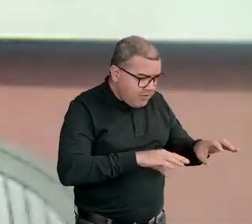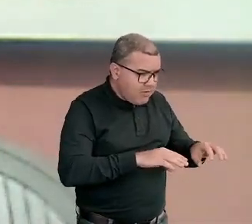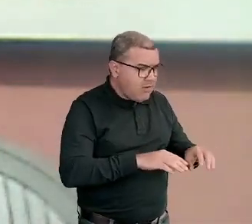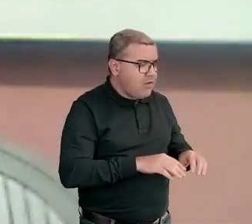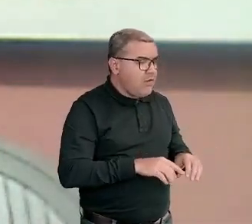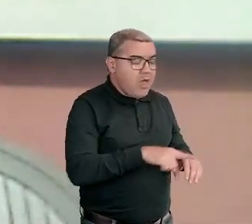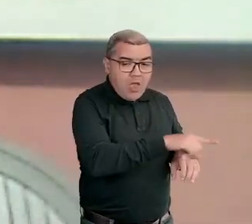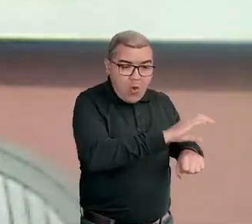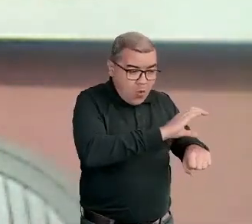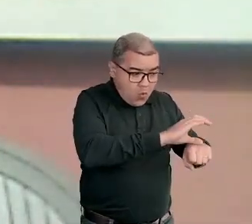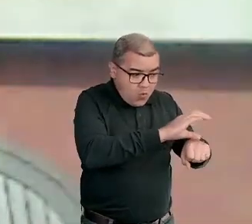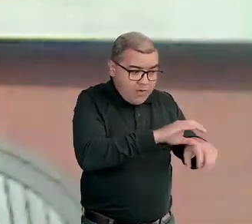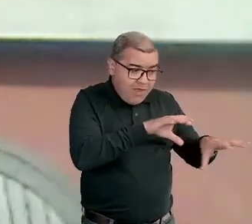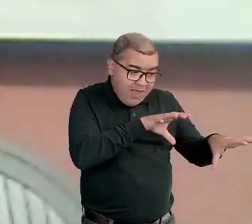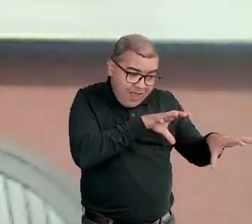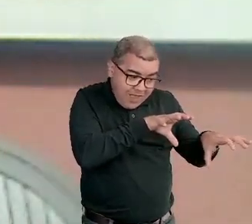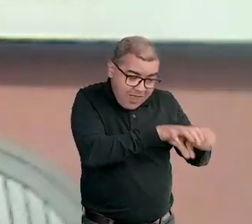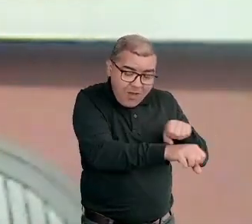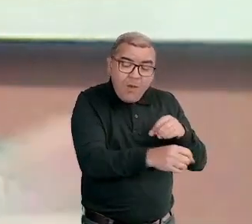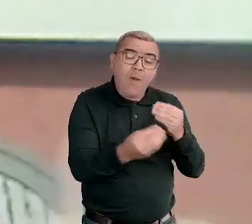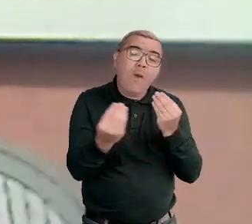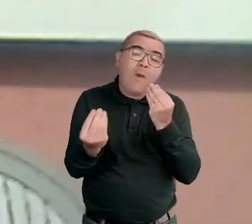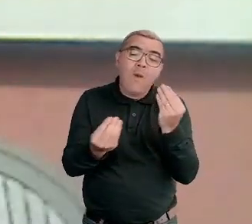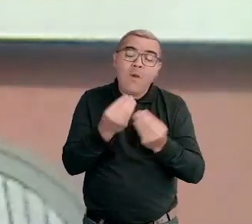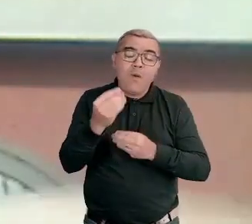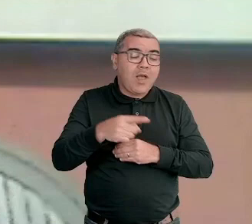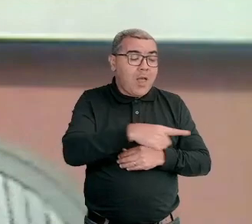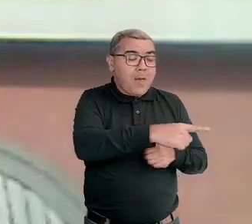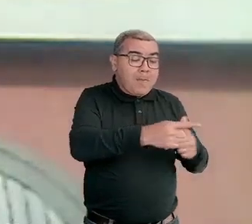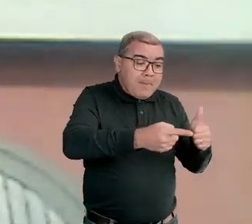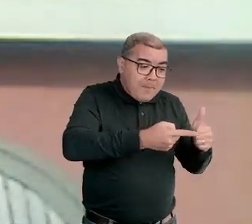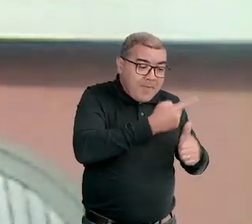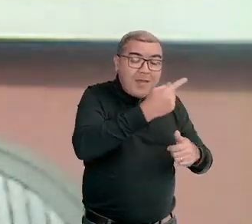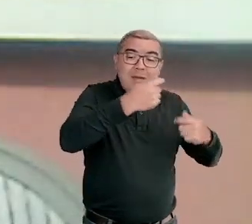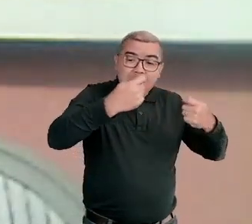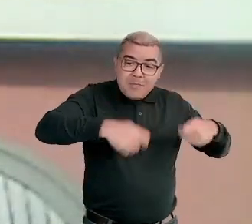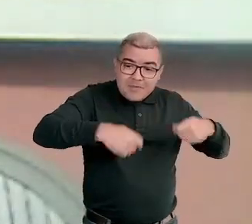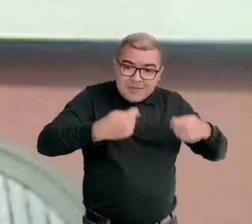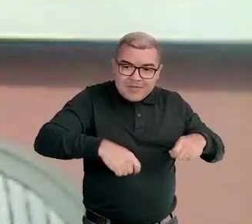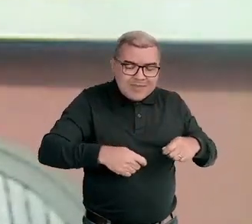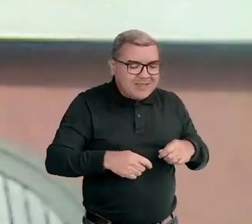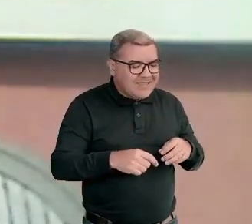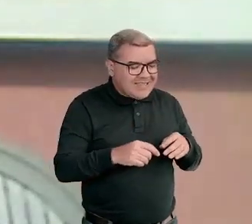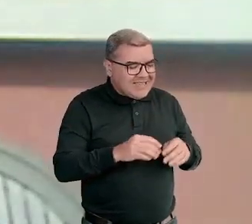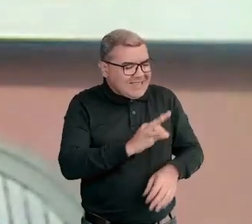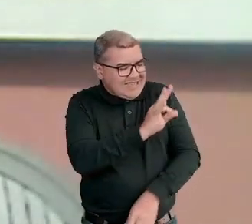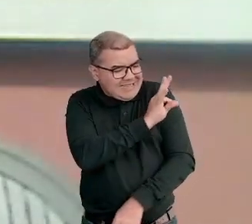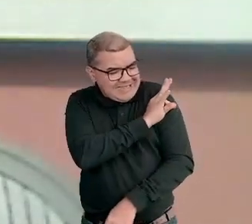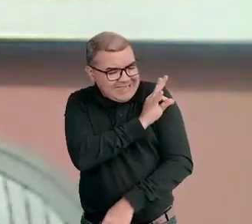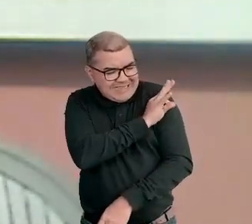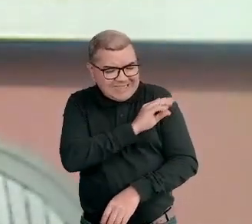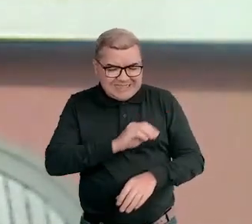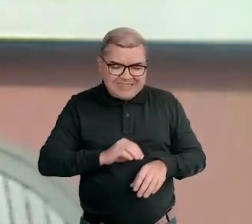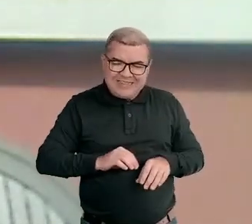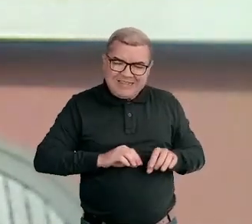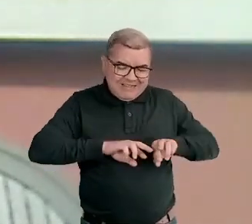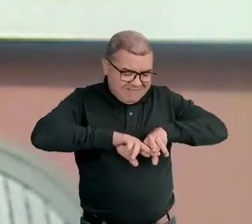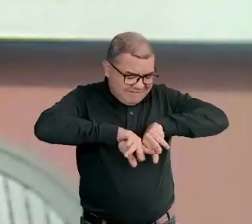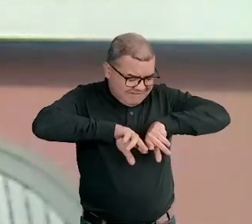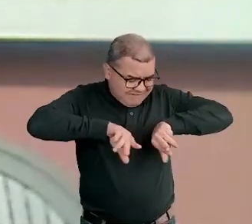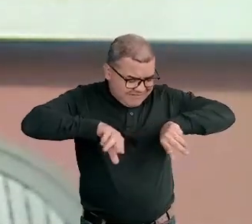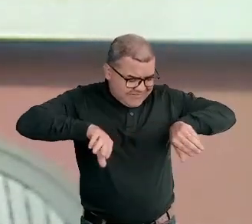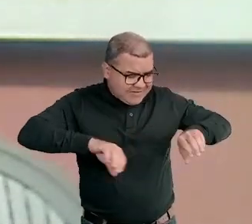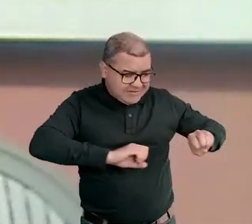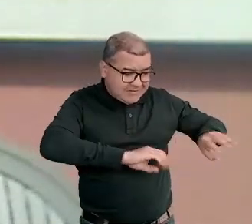liberava dos seus cursos quando, depois de terem passado naquelas rudimentares técnicas que eles tinham, ele passava